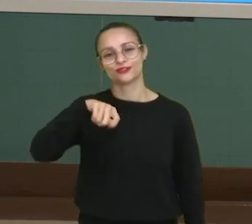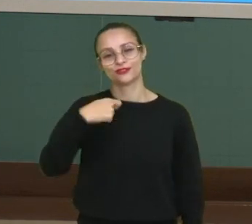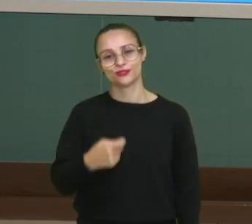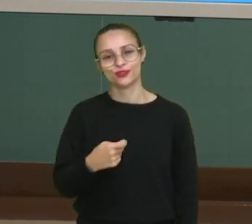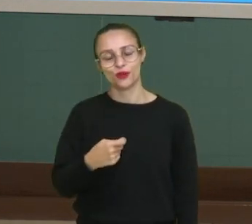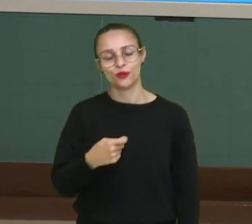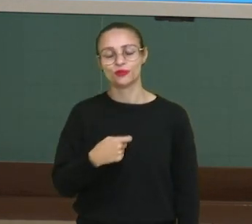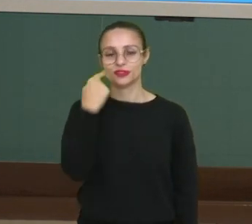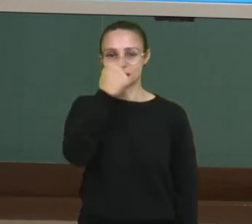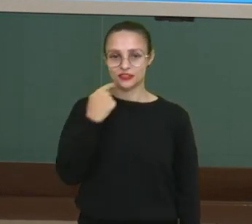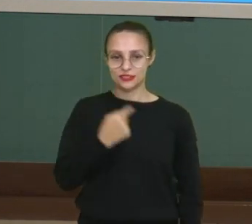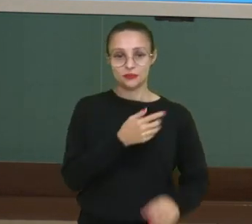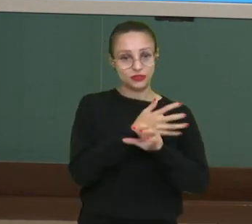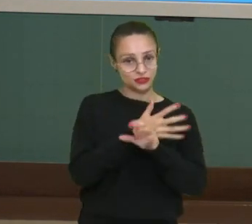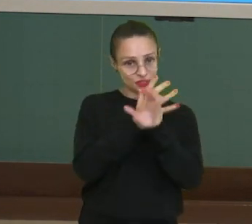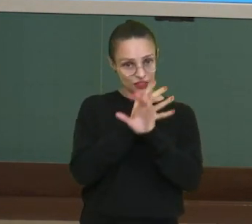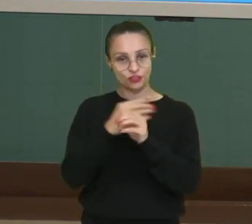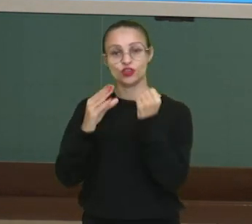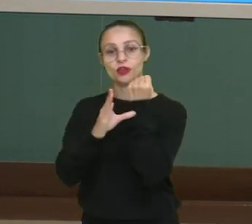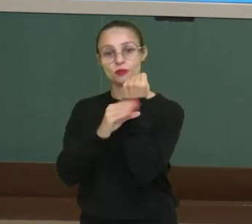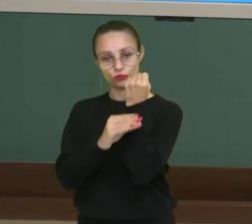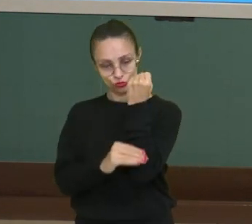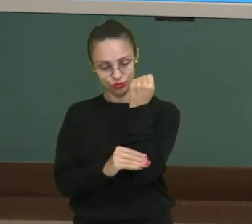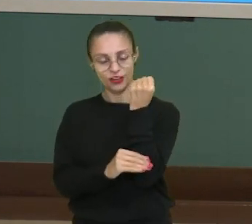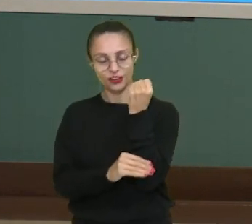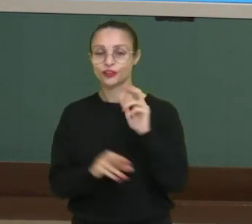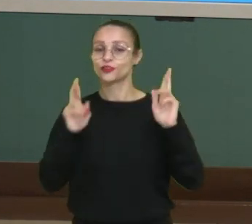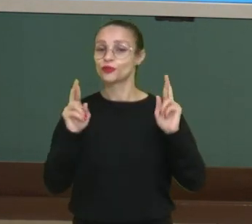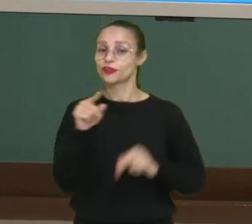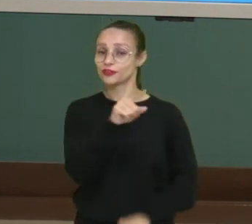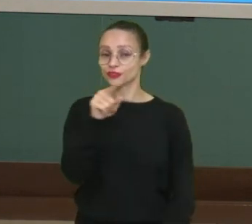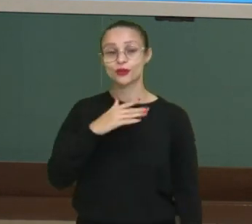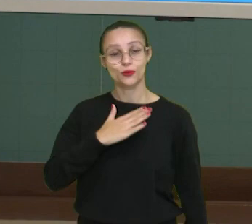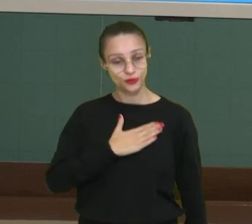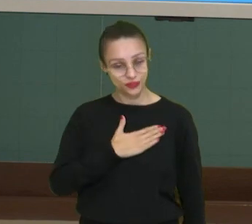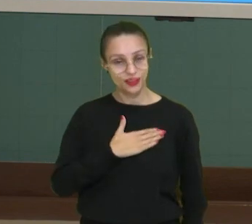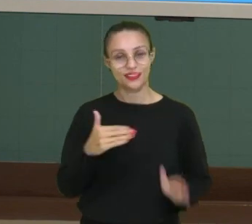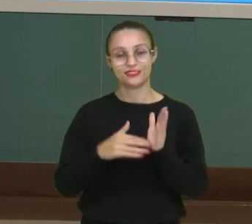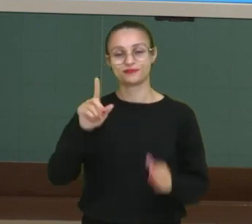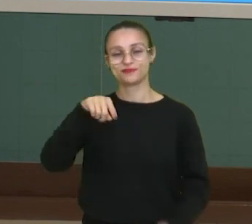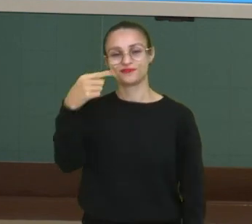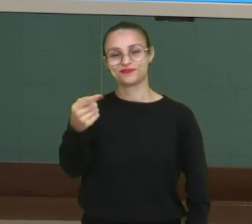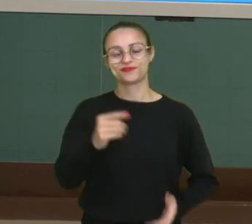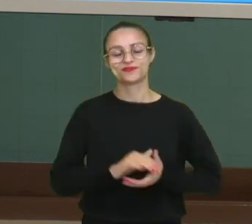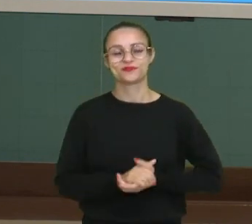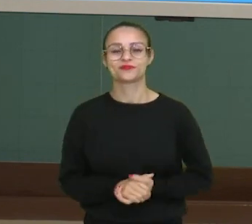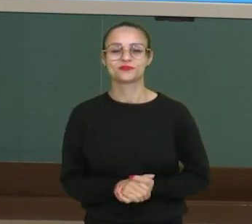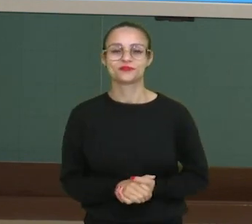sistema esquelético e muscular, nesse nivelamento. Espero que vocês tenham gostado e até breve.